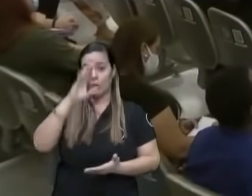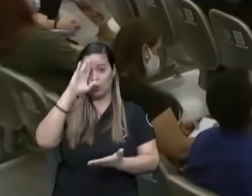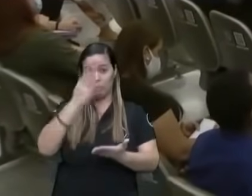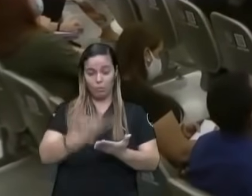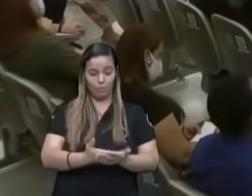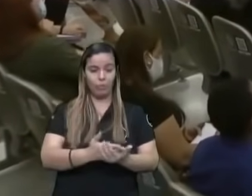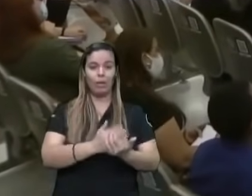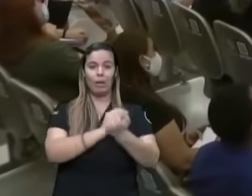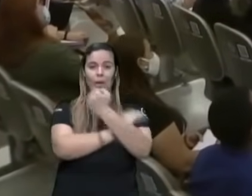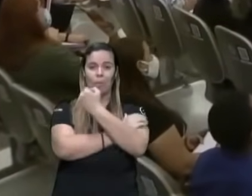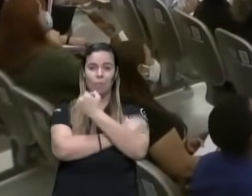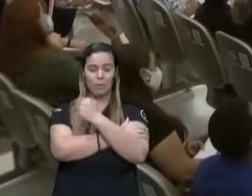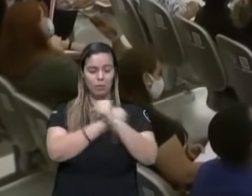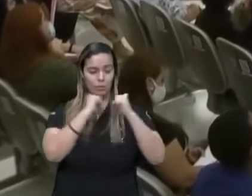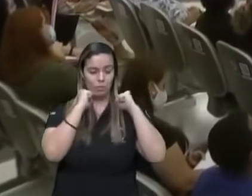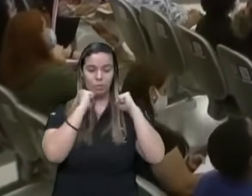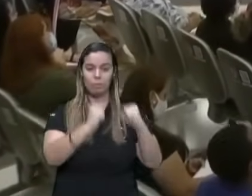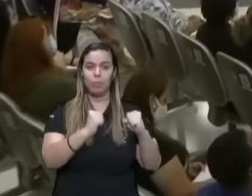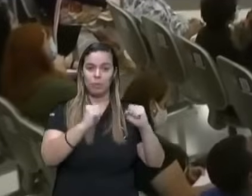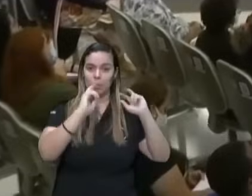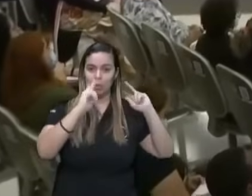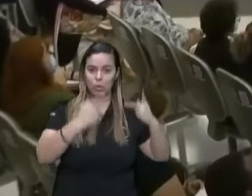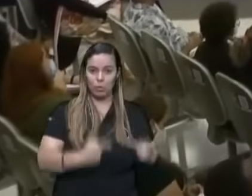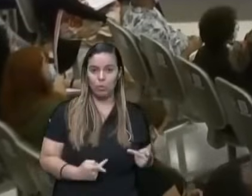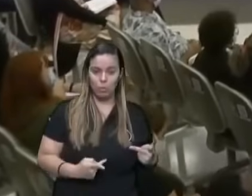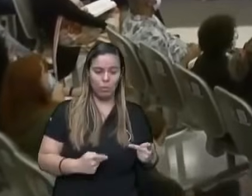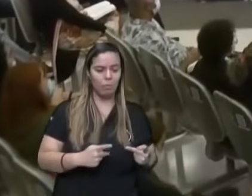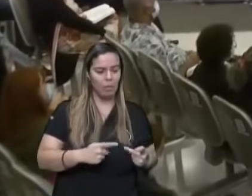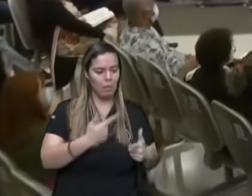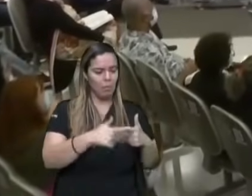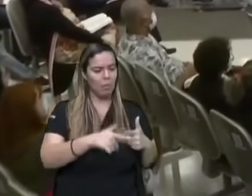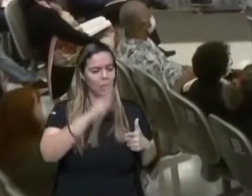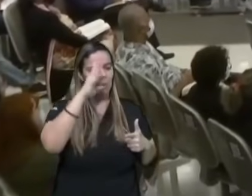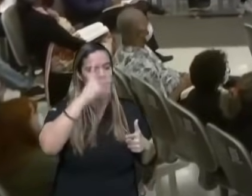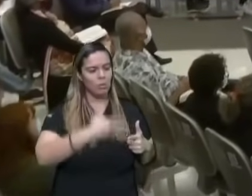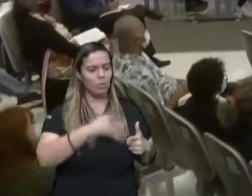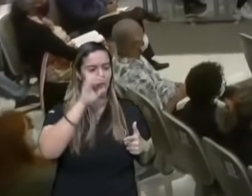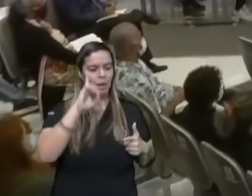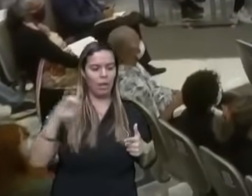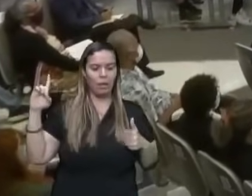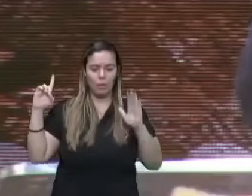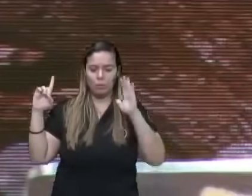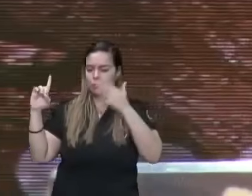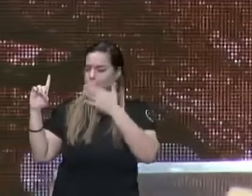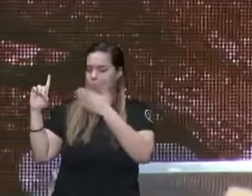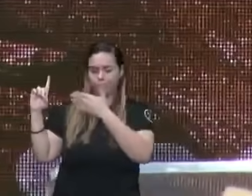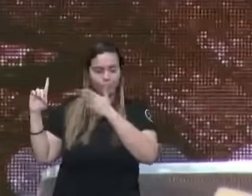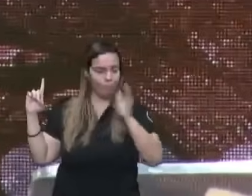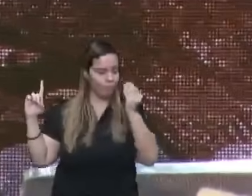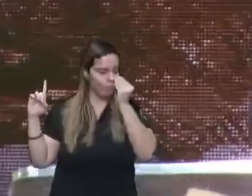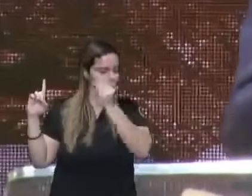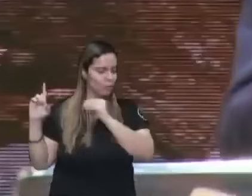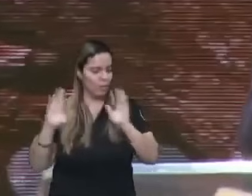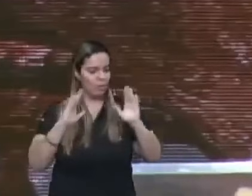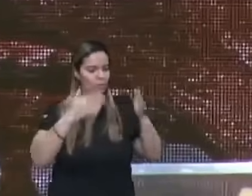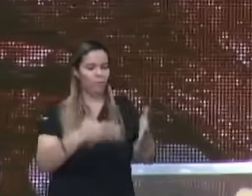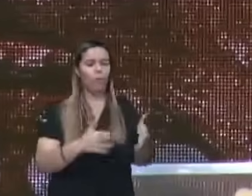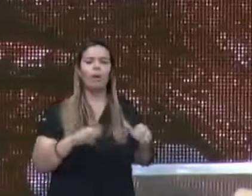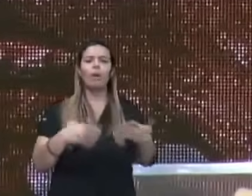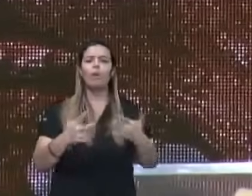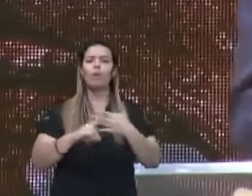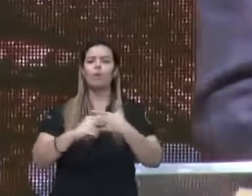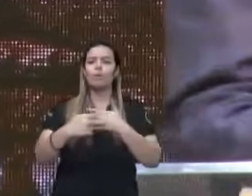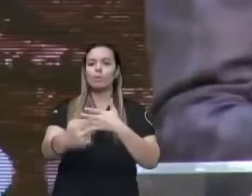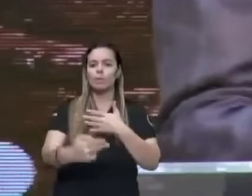no braço, no poder do homem para resolver problemas, se afastar do Senhor. Está falando para o povo de Deus. Quais são as